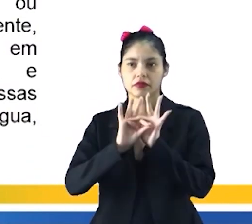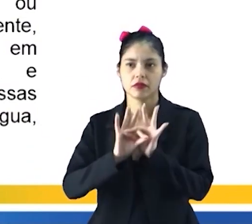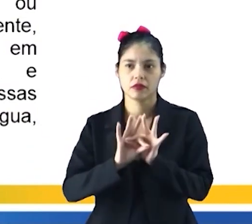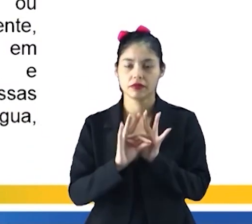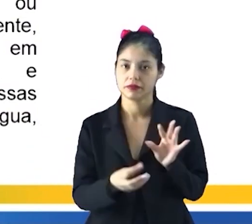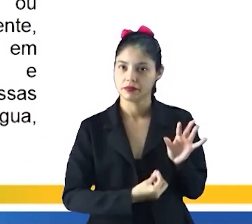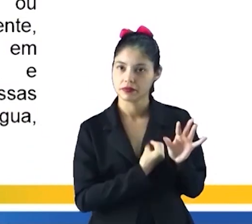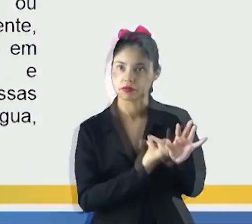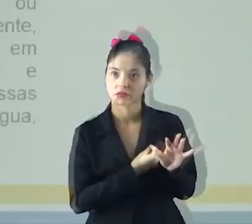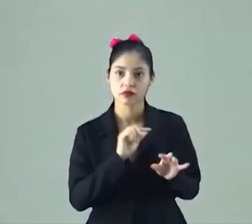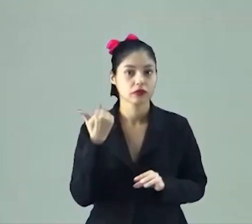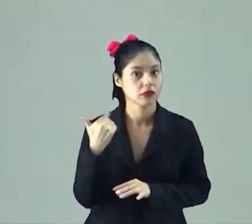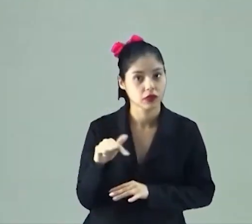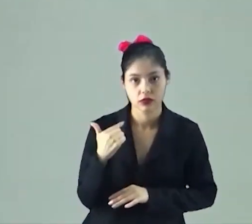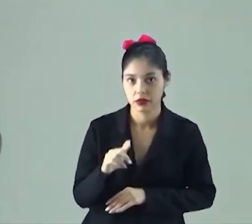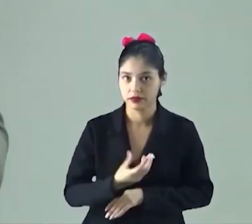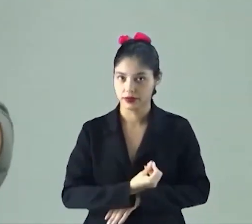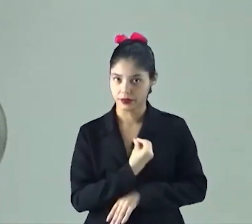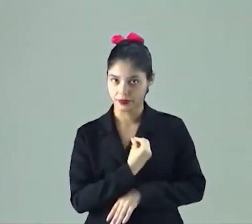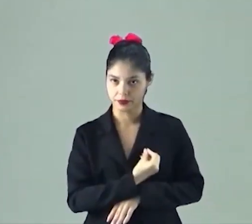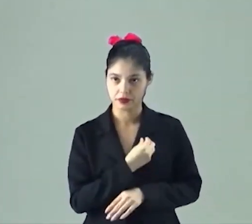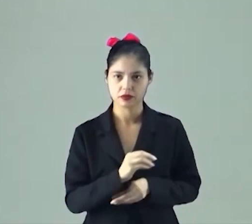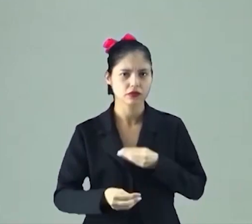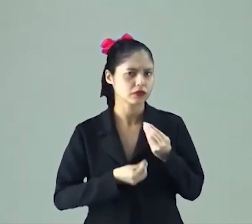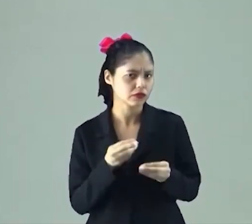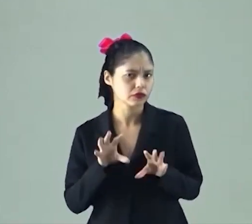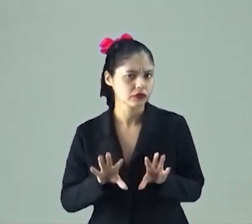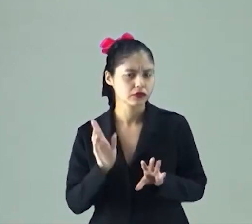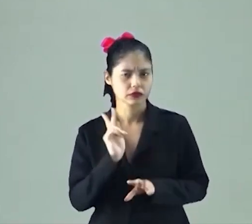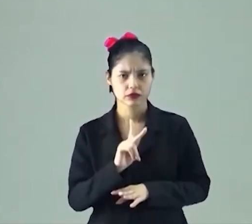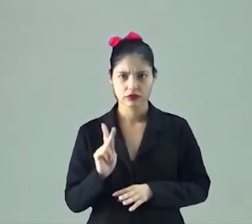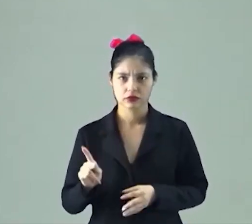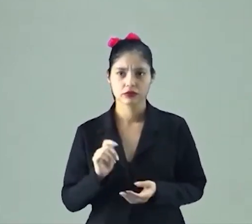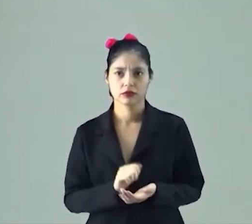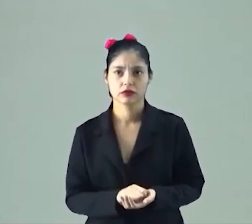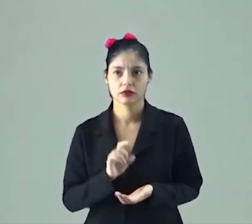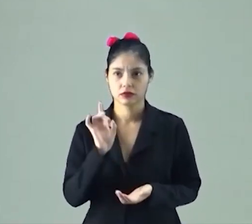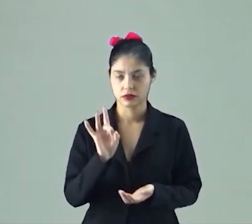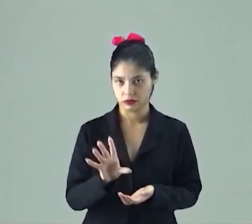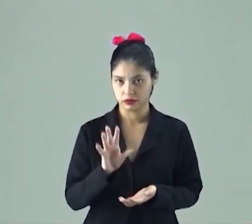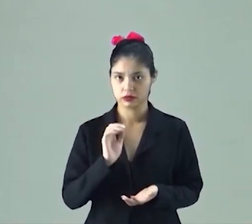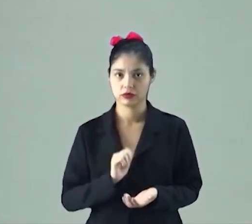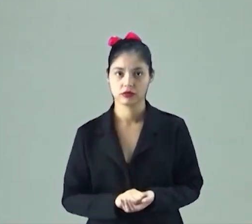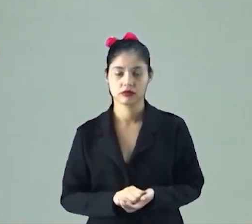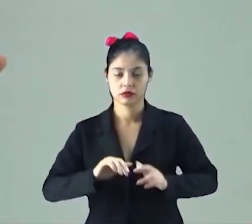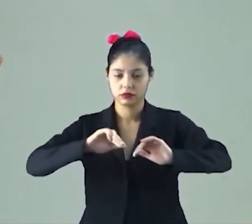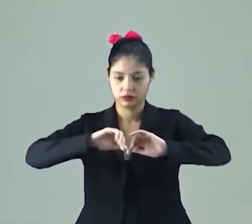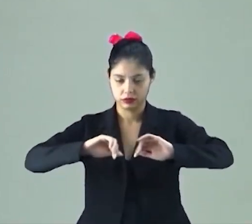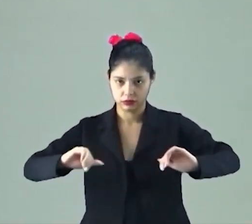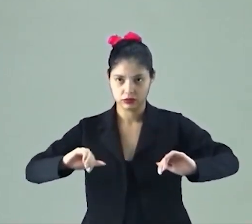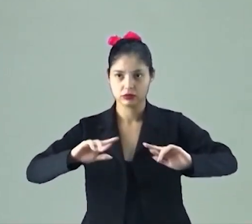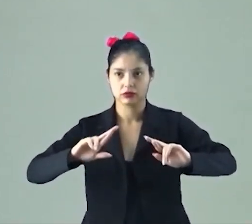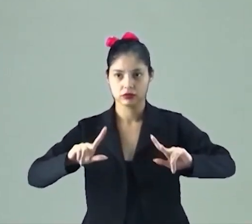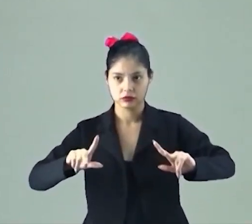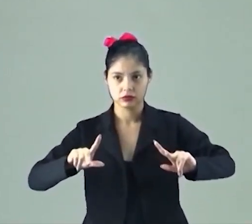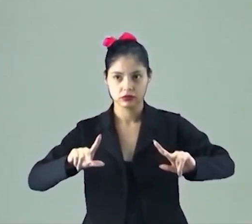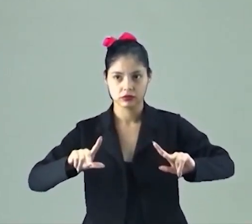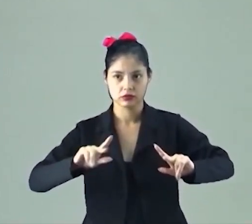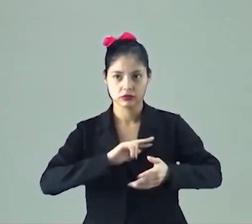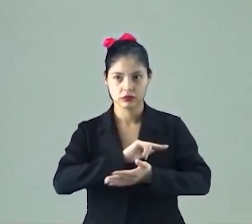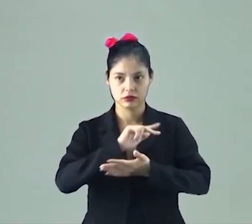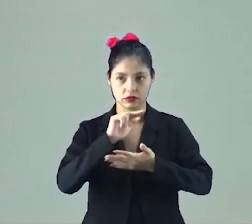que tem vida e aquilo que não tem vida. Como assim, professor? Só existe essa diversidade, essas